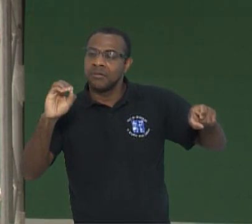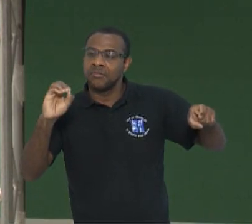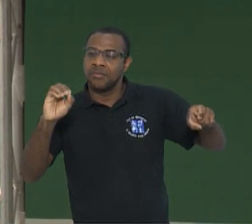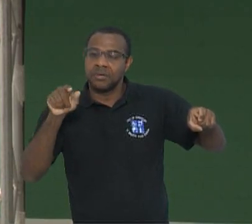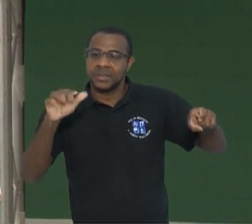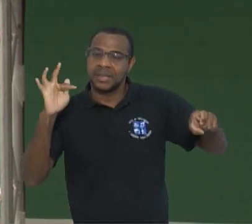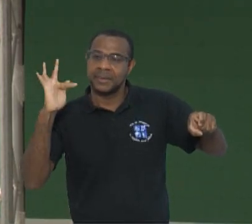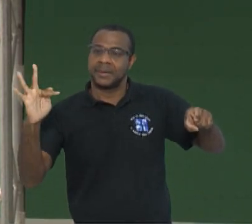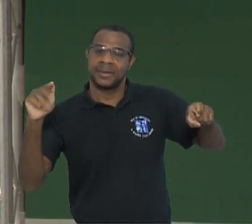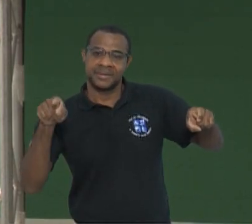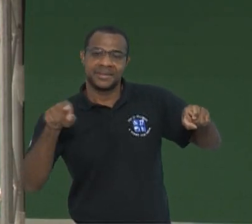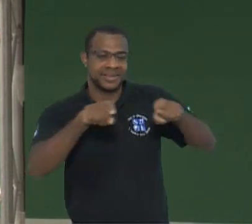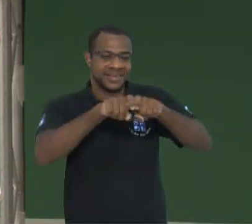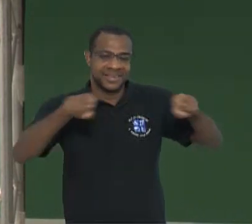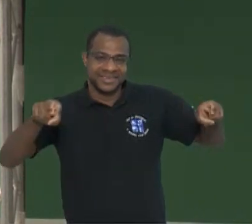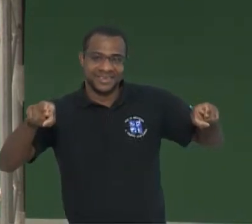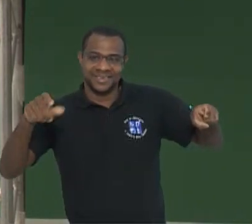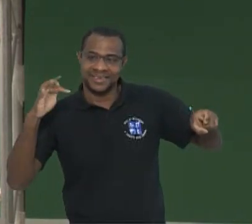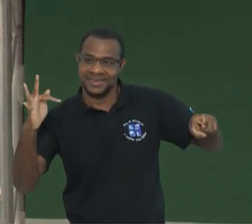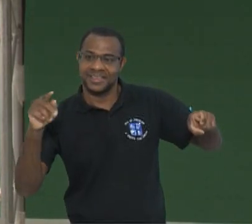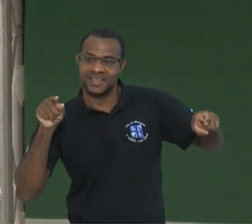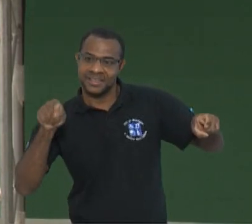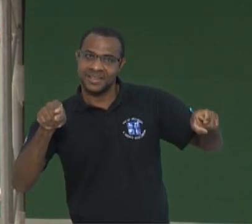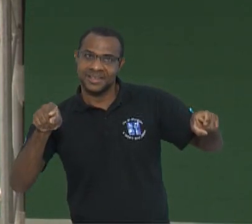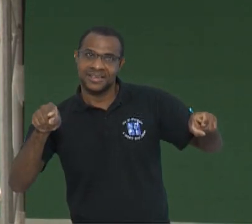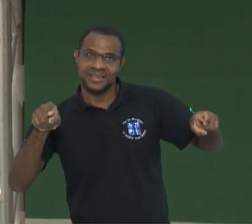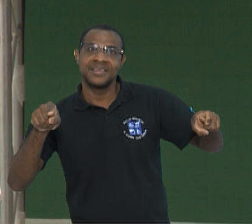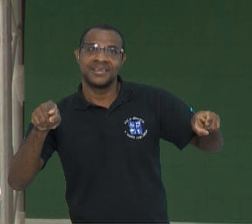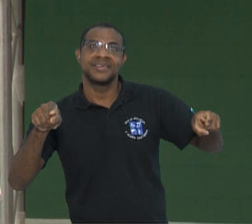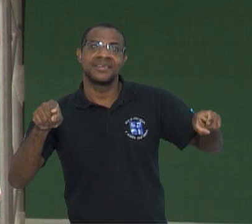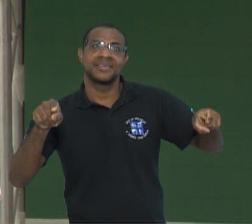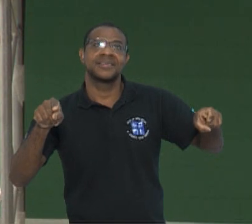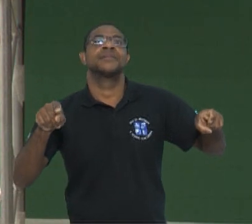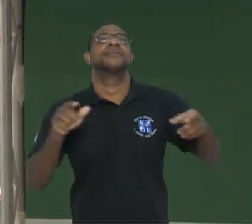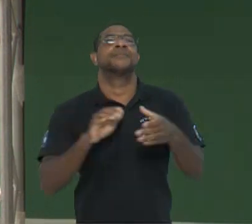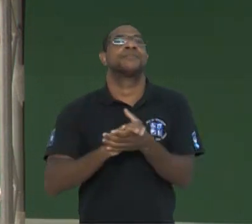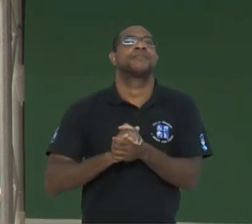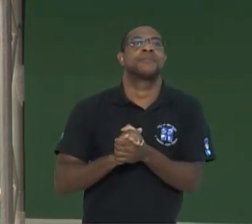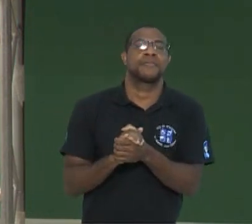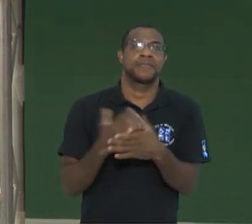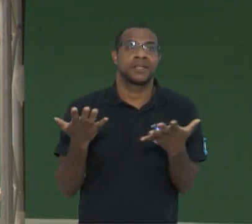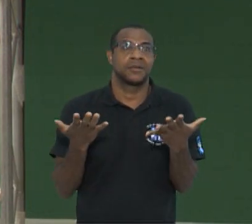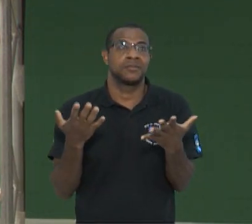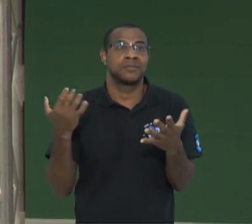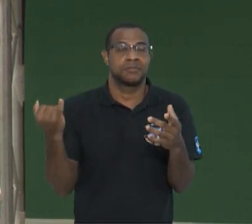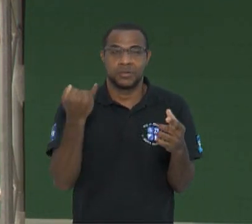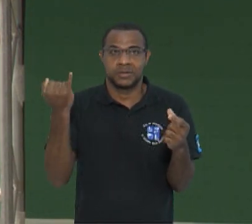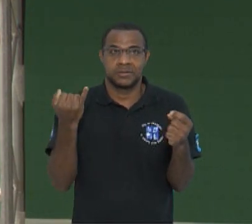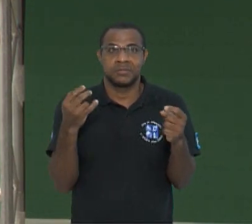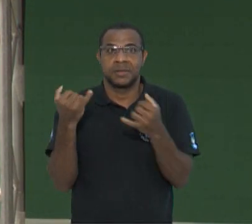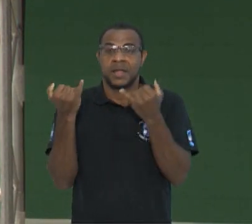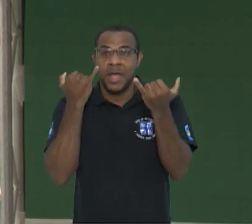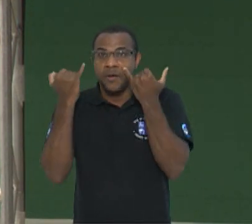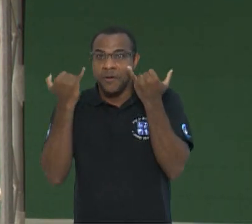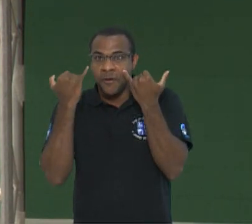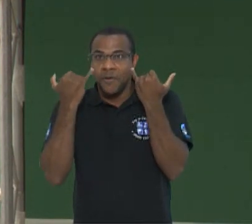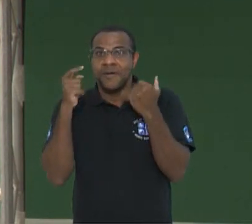ao quadrado. Então, a gente já sabe que os focos e os vértices estão sobre o eixo X. Isso eu faço para identificar